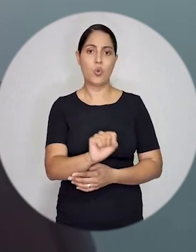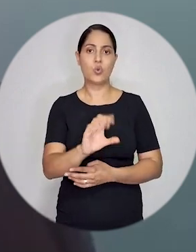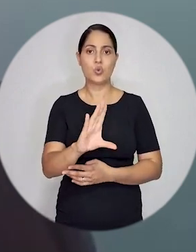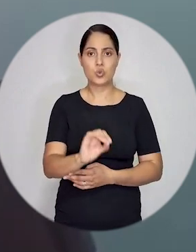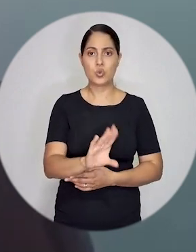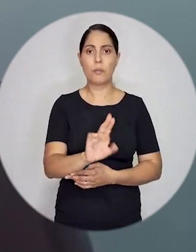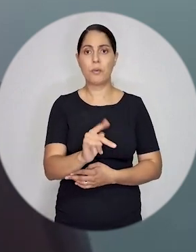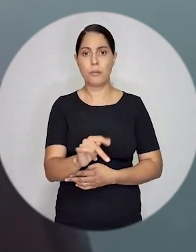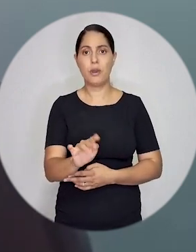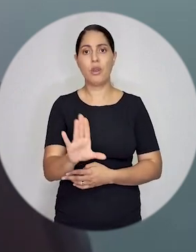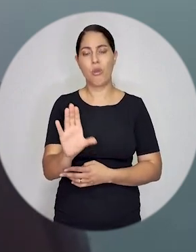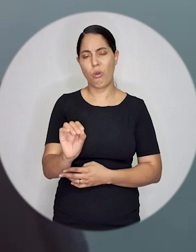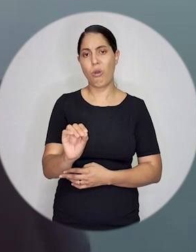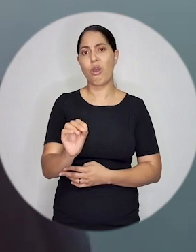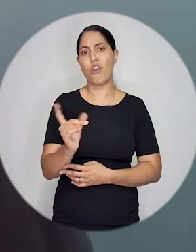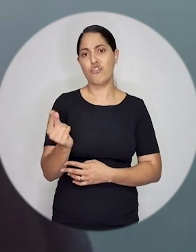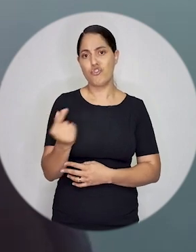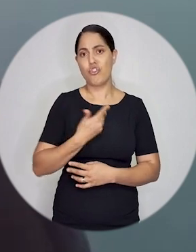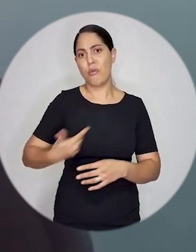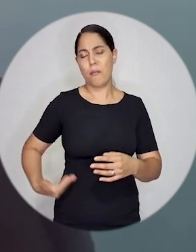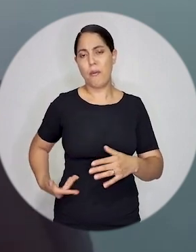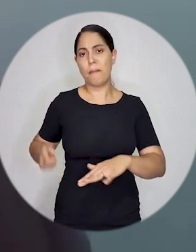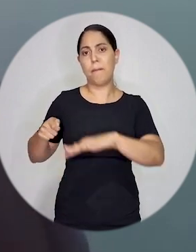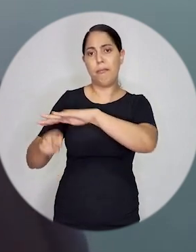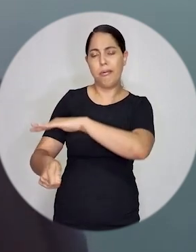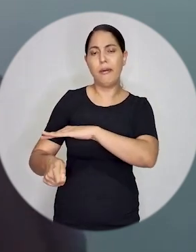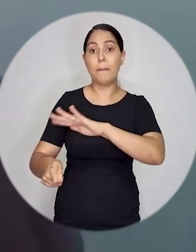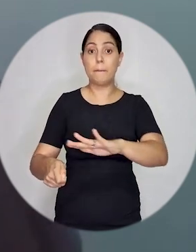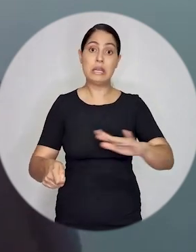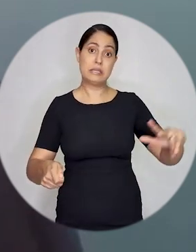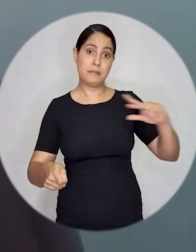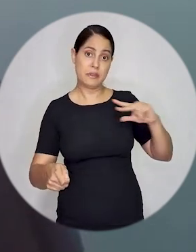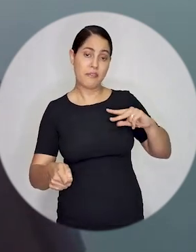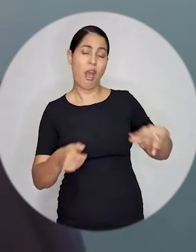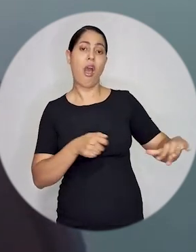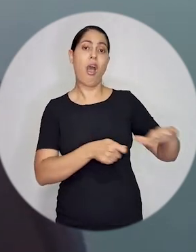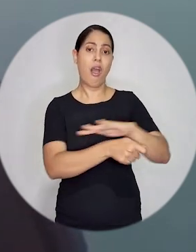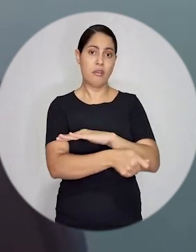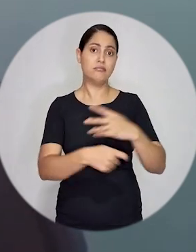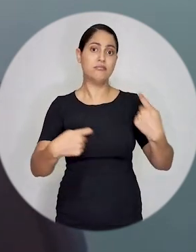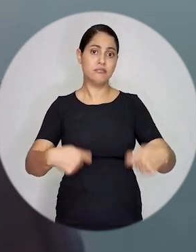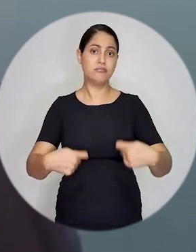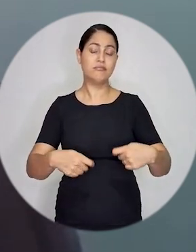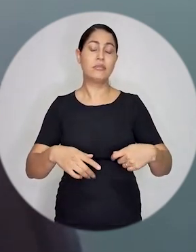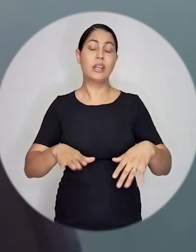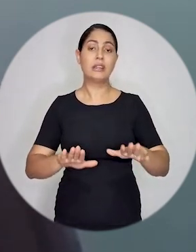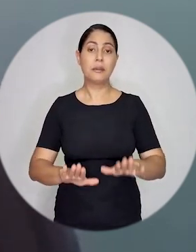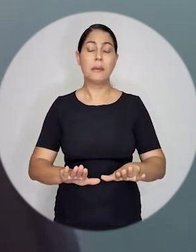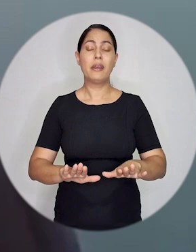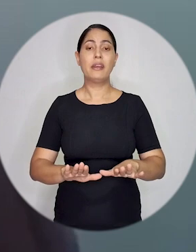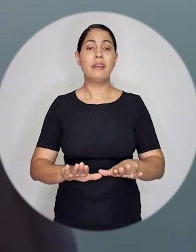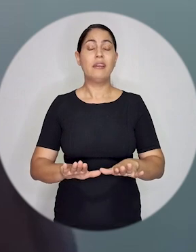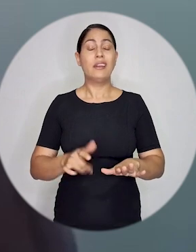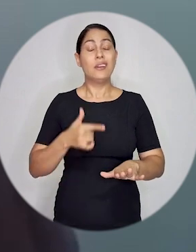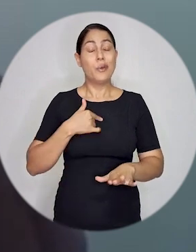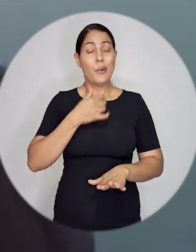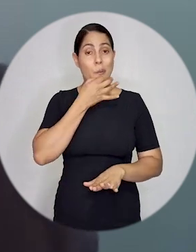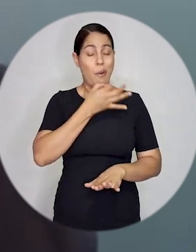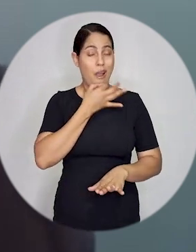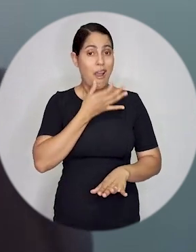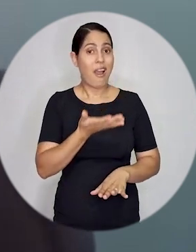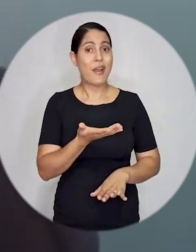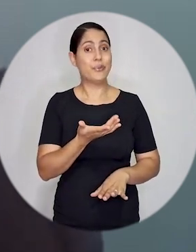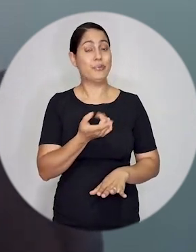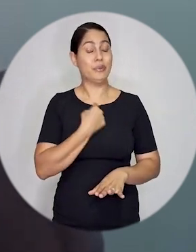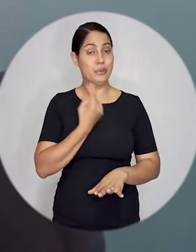nessa direção de forma racional, mas também não se pode prescindir dos recursos privados. E aí, então, assim, acho